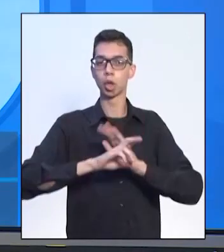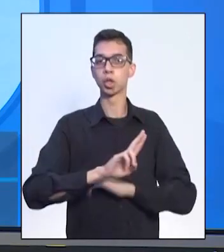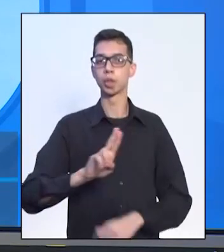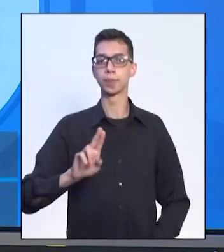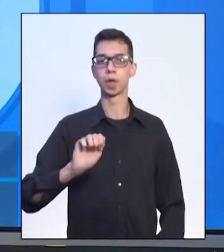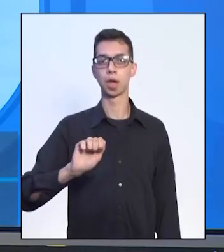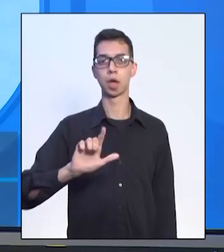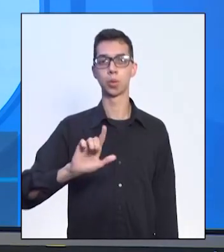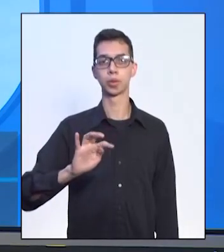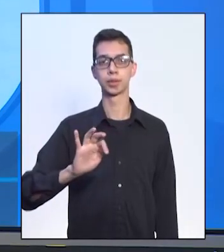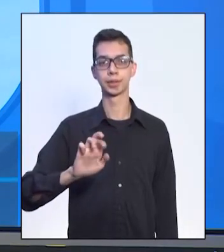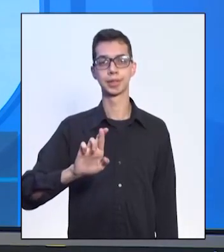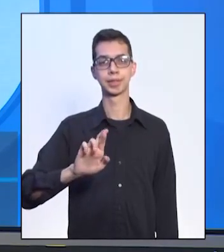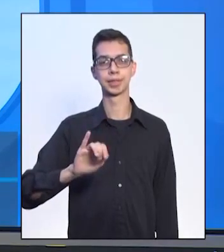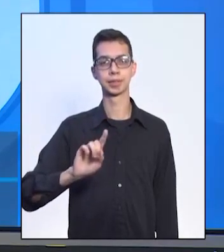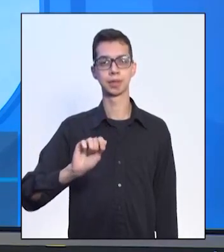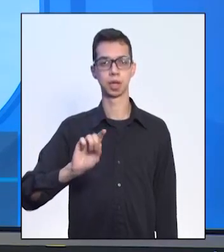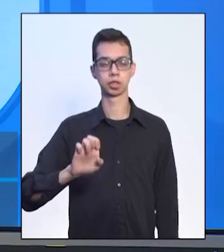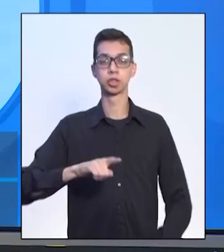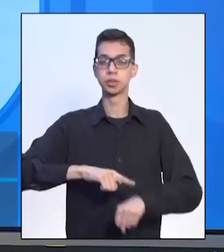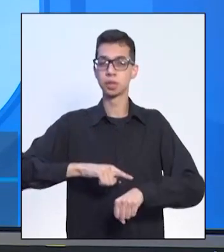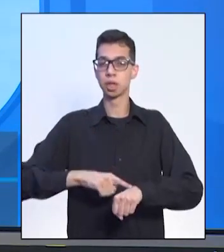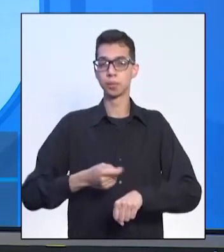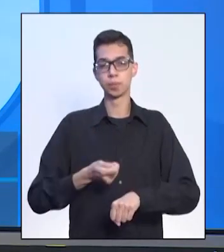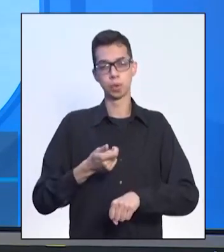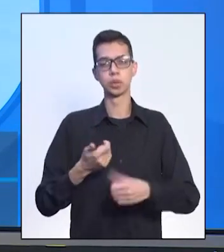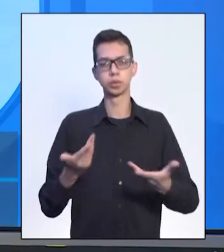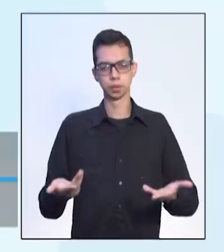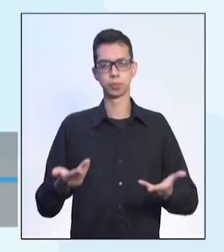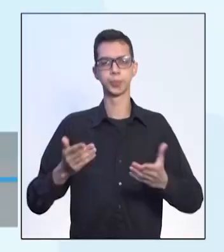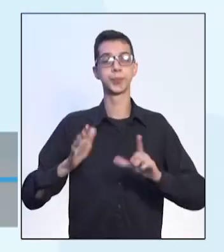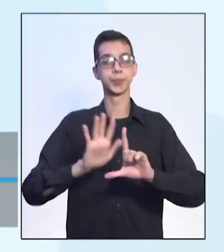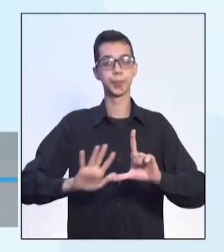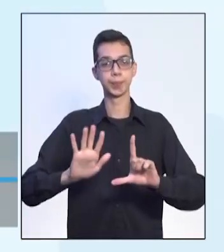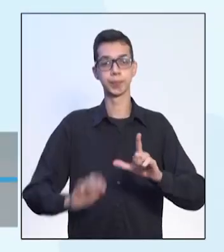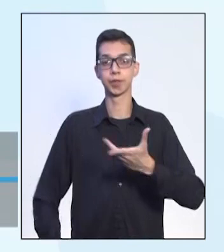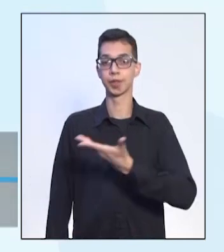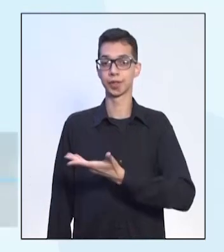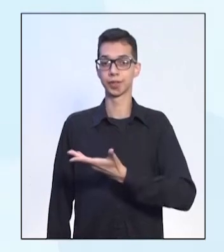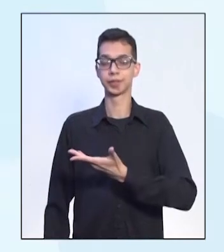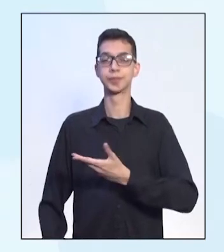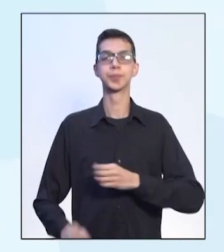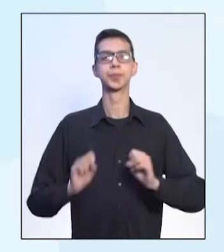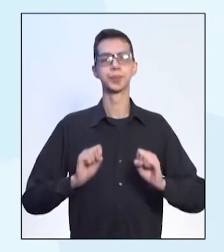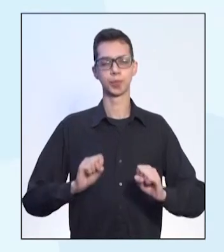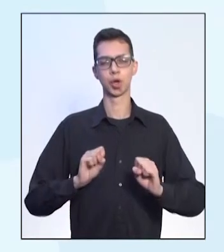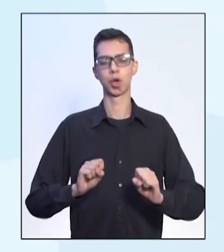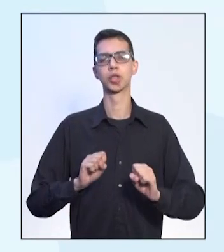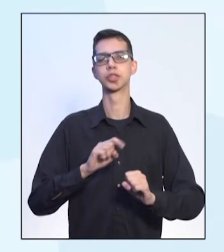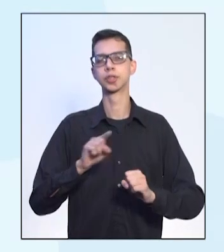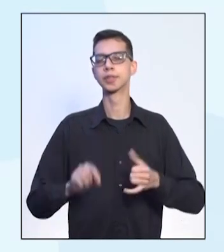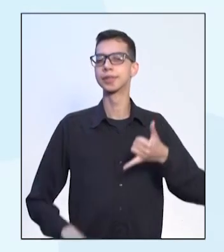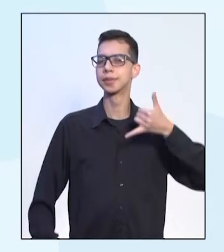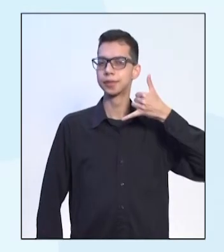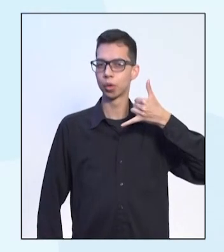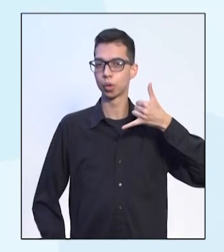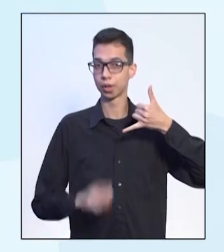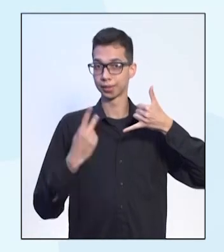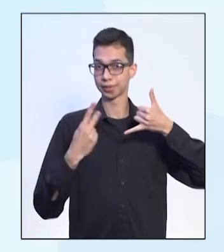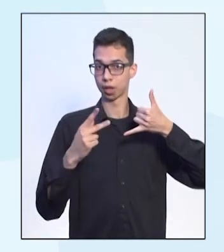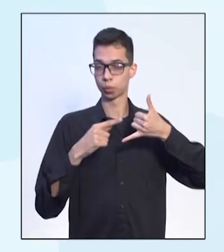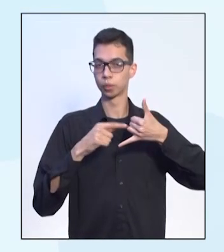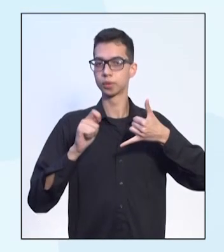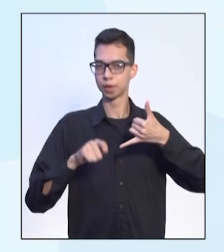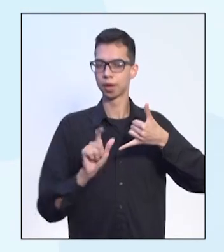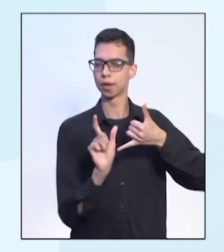Como o nosso tempo está curto, a gente vai colocar na tela para vocês tirarem aquele print, você que está com o seu celular, do conceito, mas a gente já